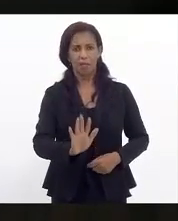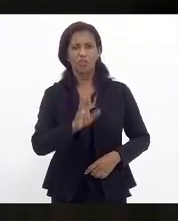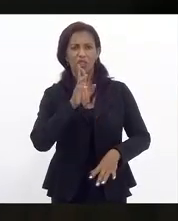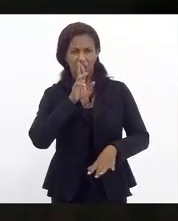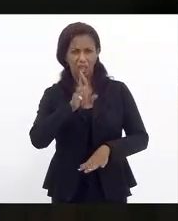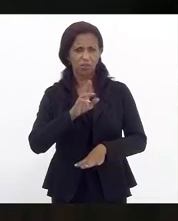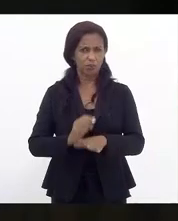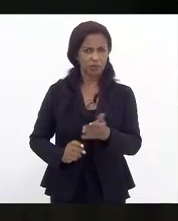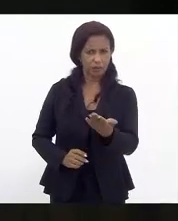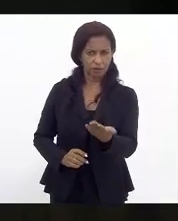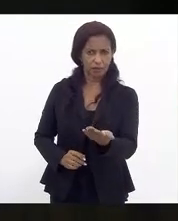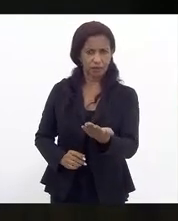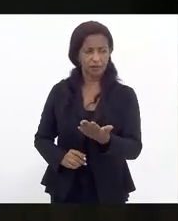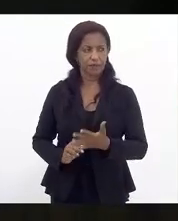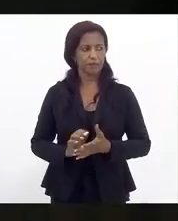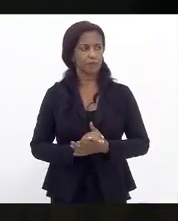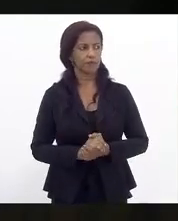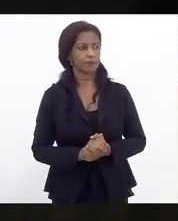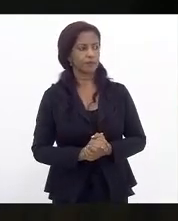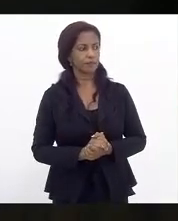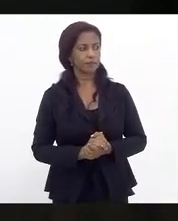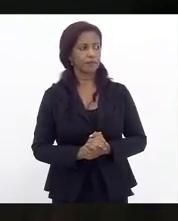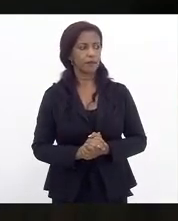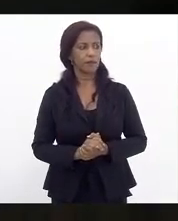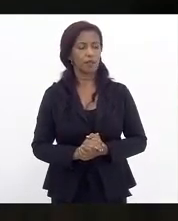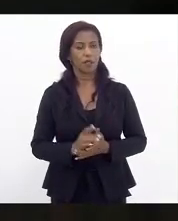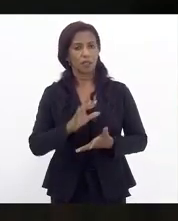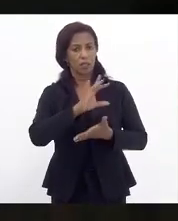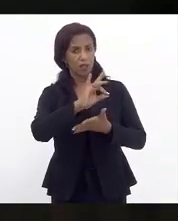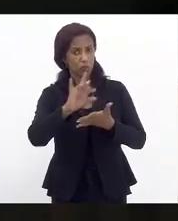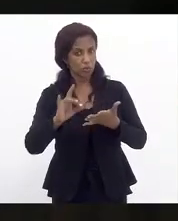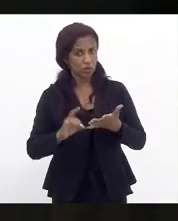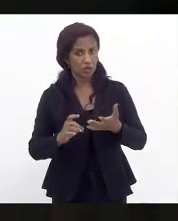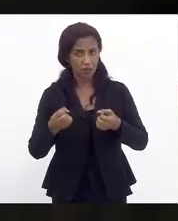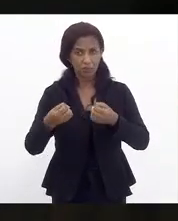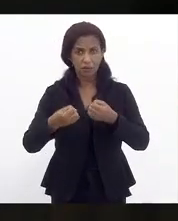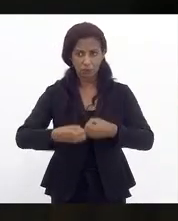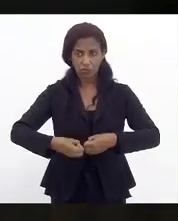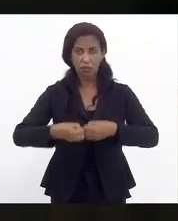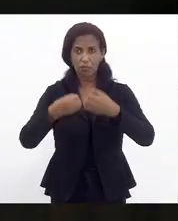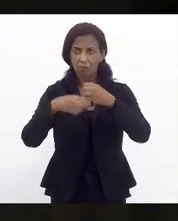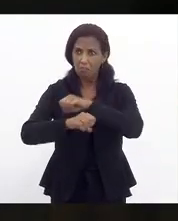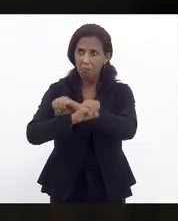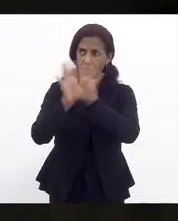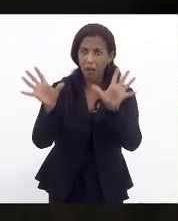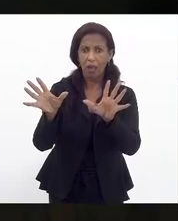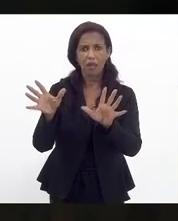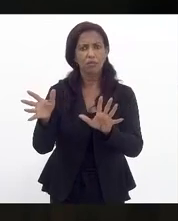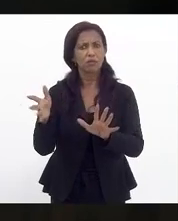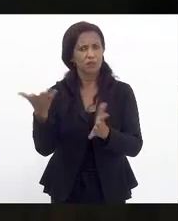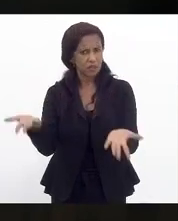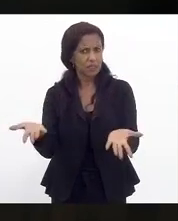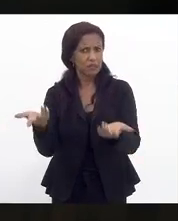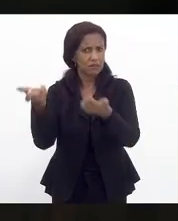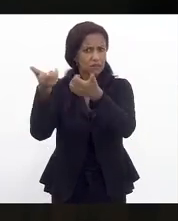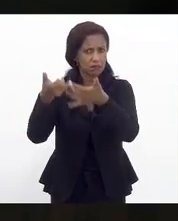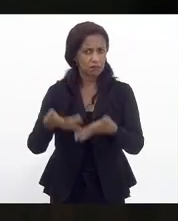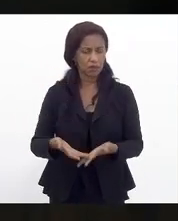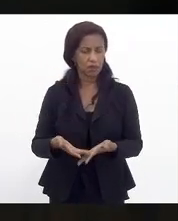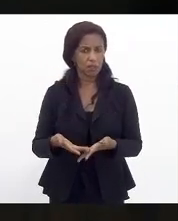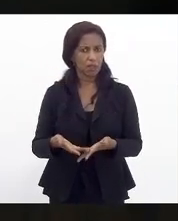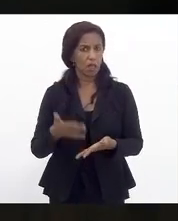responder que os critérios estão claros e definidos e de fato Esse